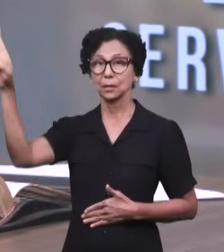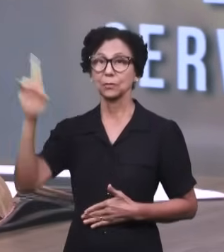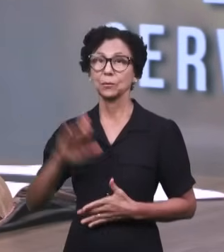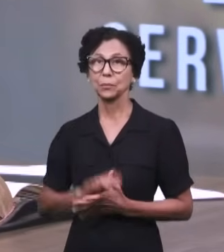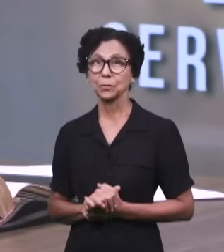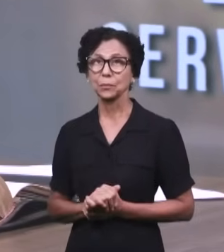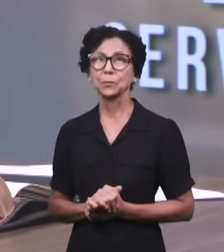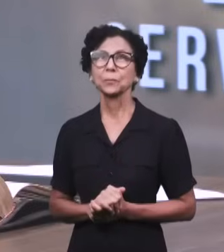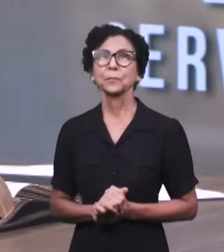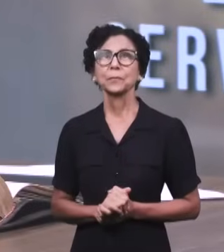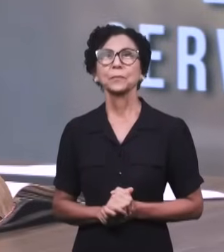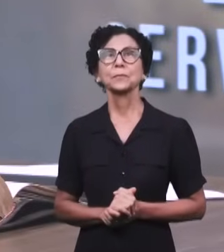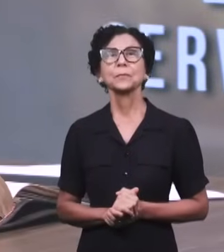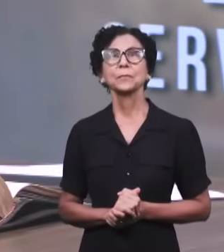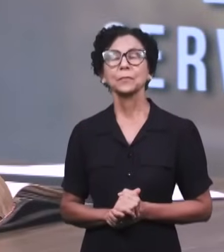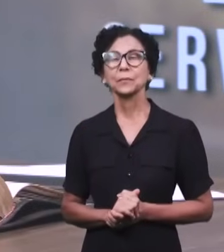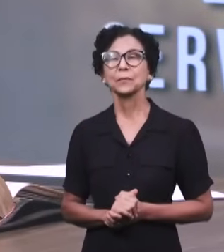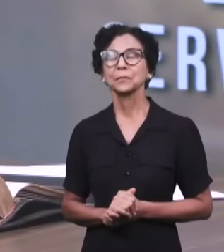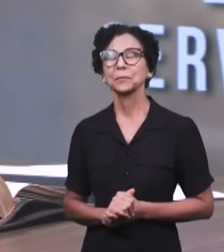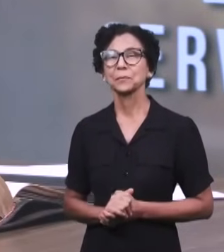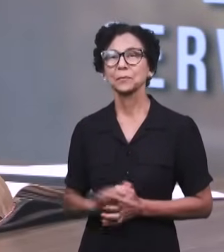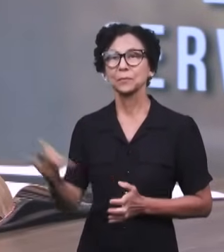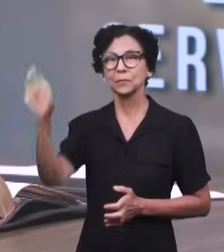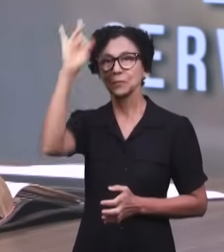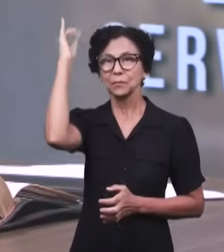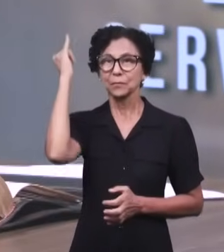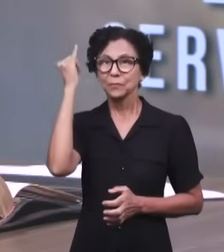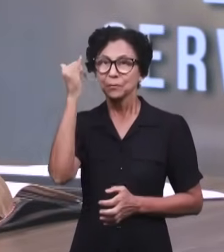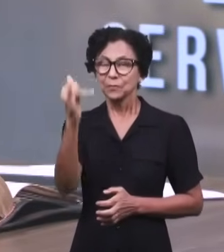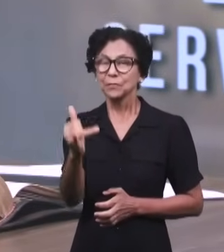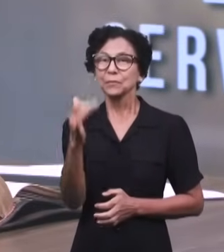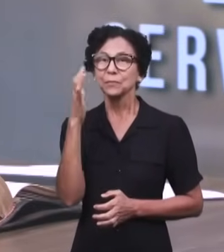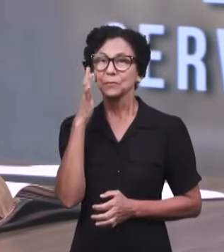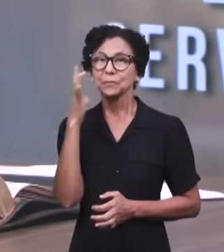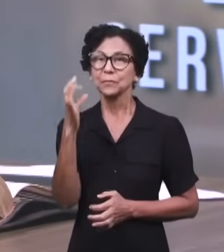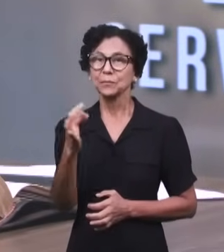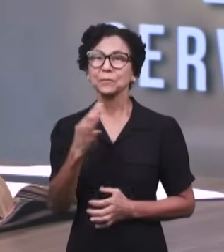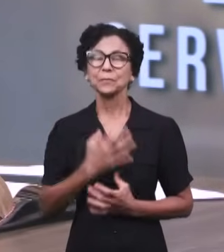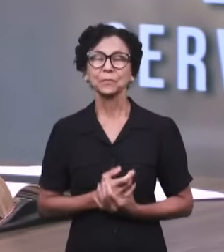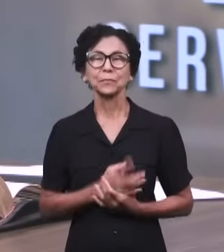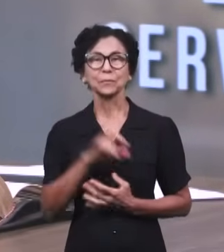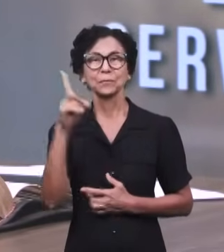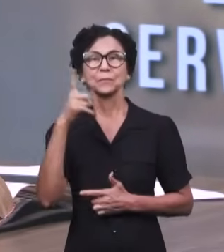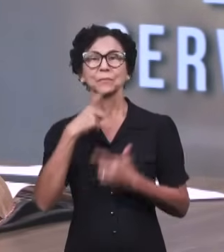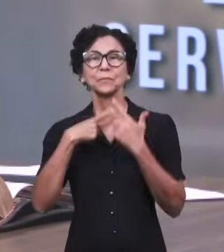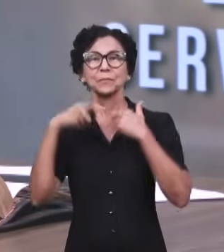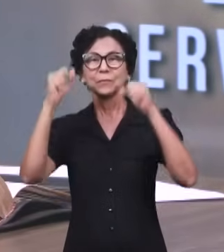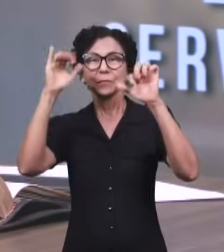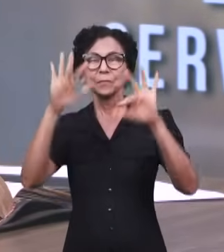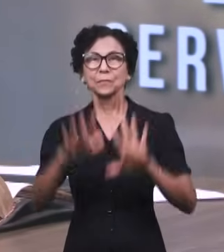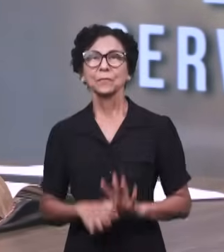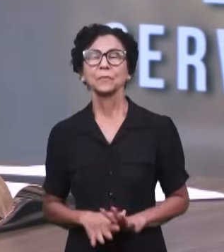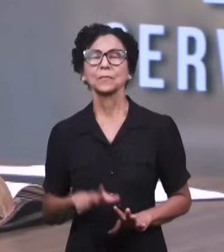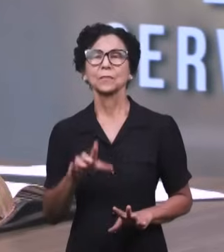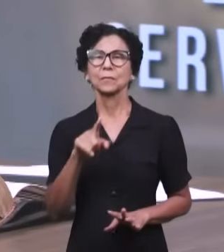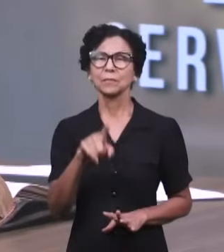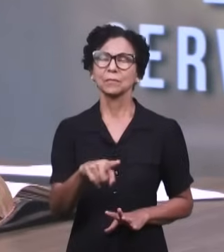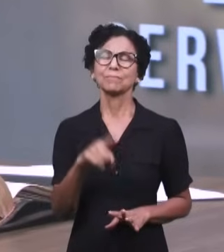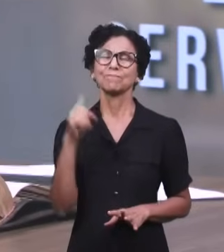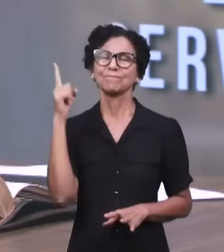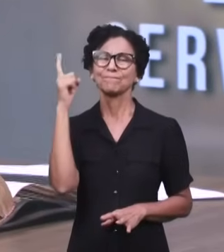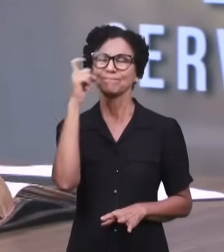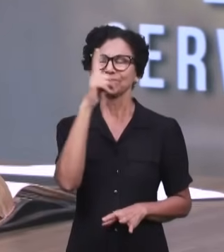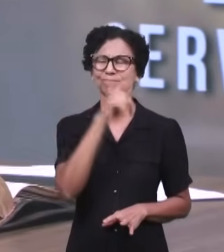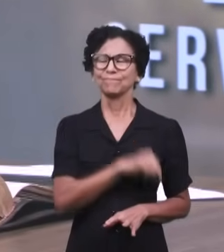Quem tem ouvidos, ouça o que o Espírito diz da igreja. Deus tem uma predisposição em abençoar. Você pode até estar em dificuldade, você pode